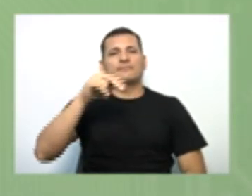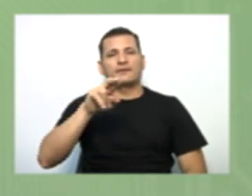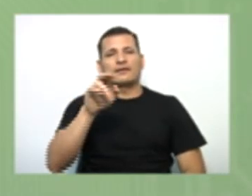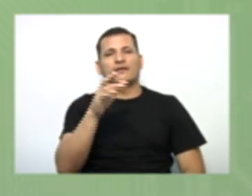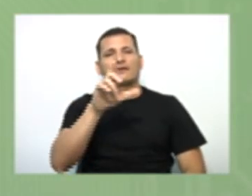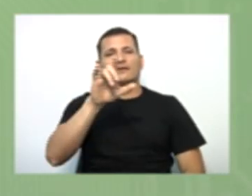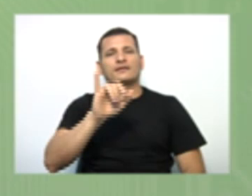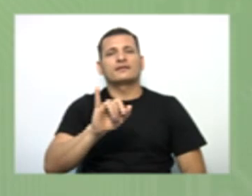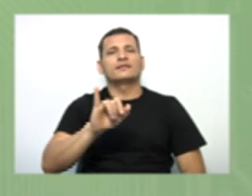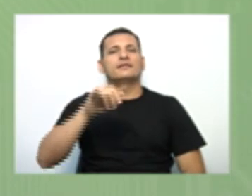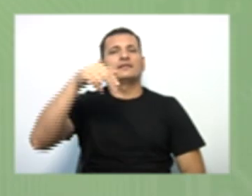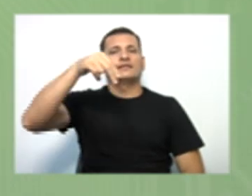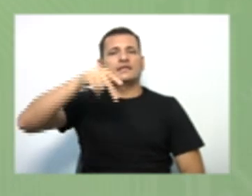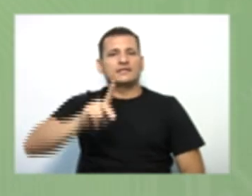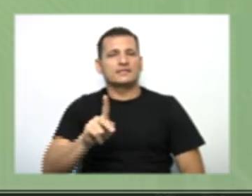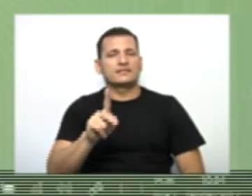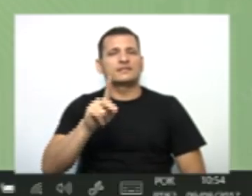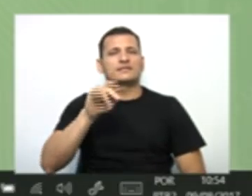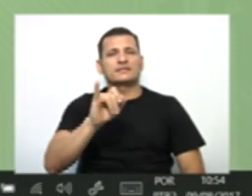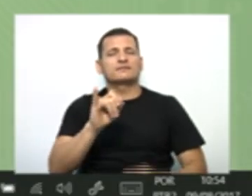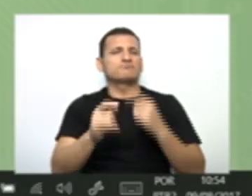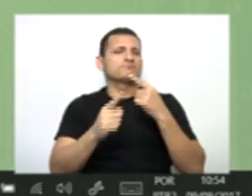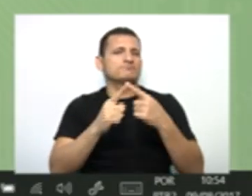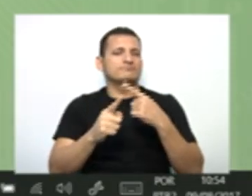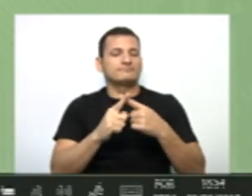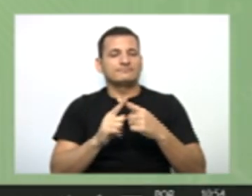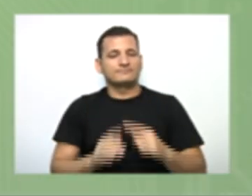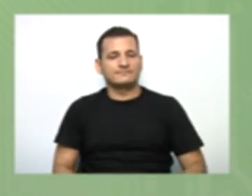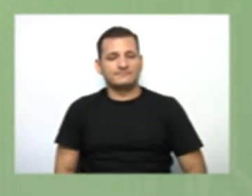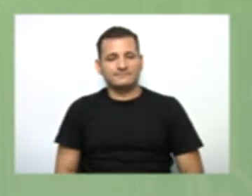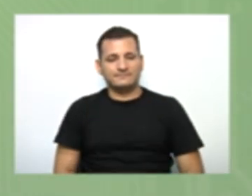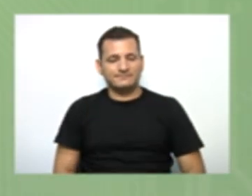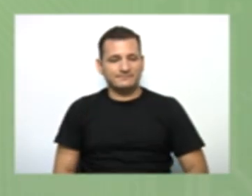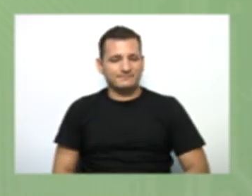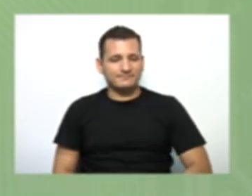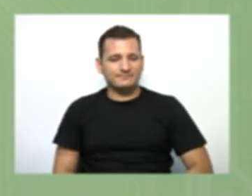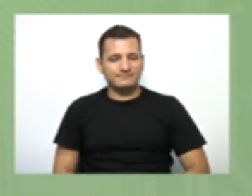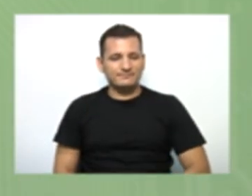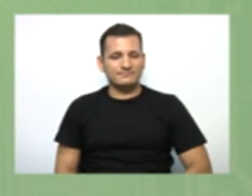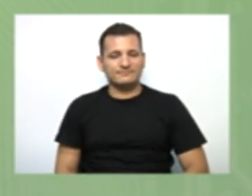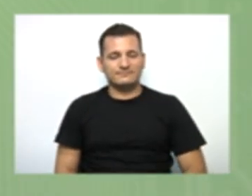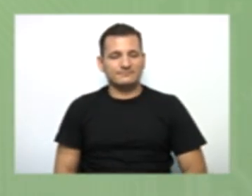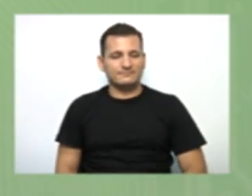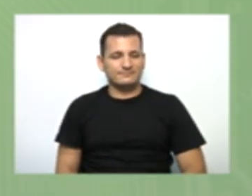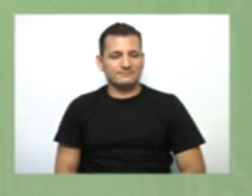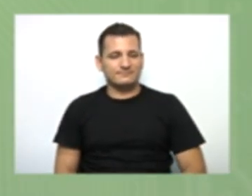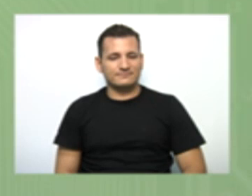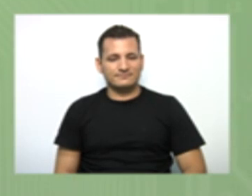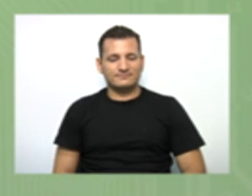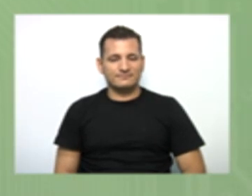que aqui está com I? Não se preocupa. Deixa eu apagar. Eita, deixa eu apagar agora aqui.